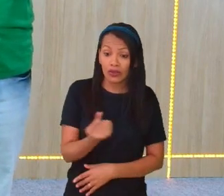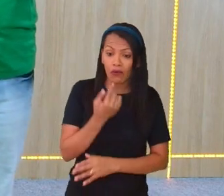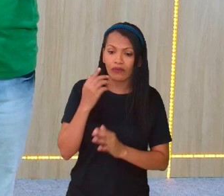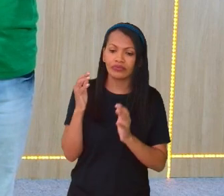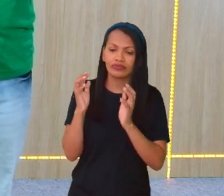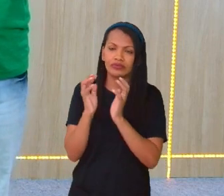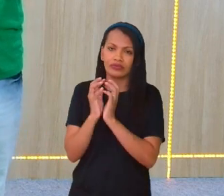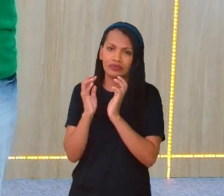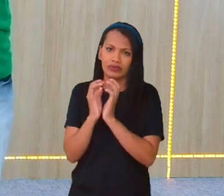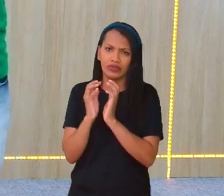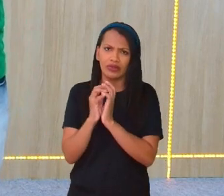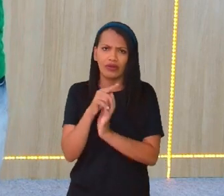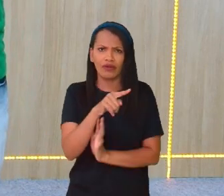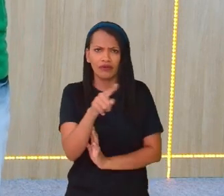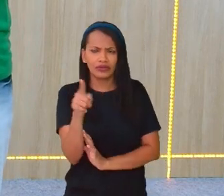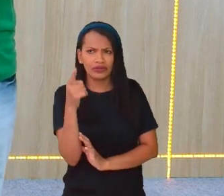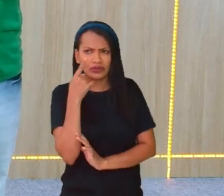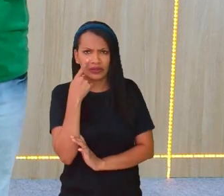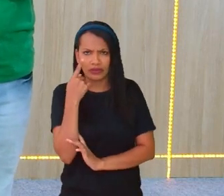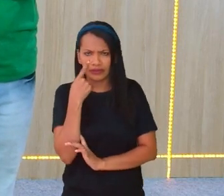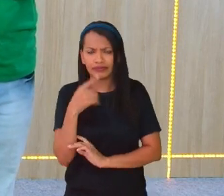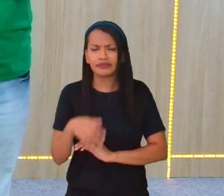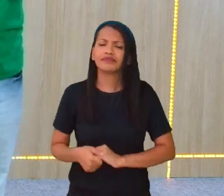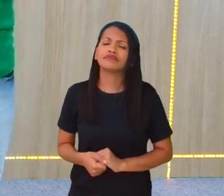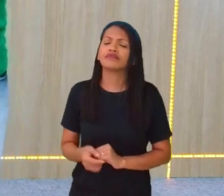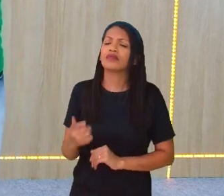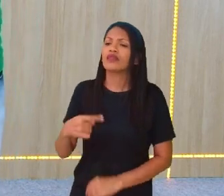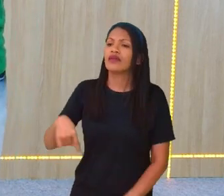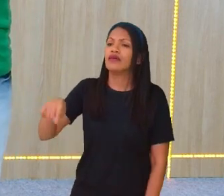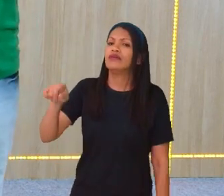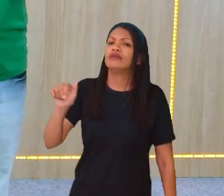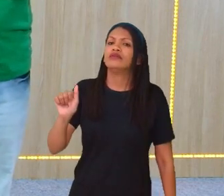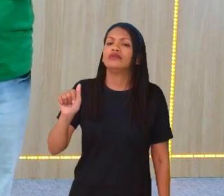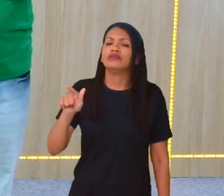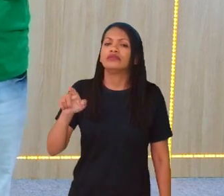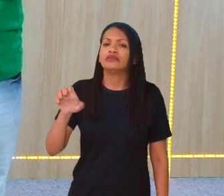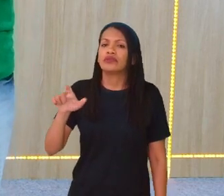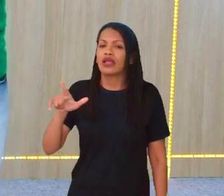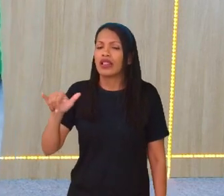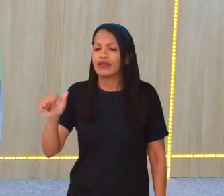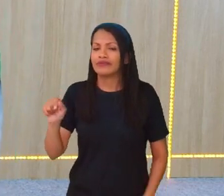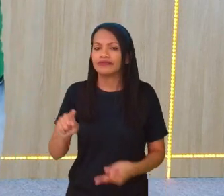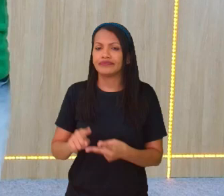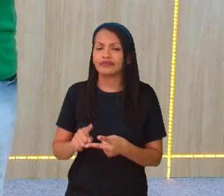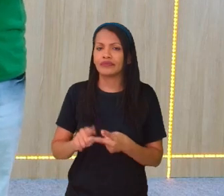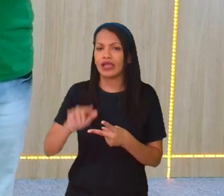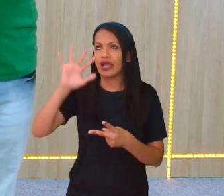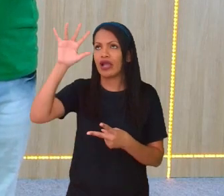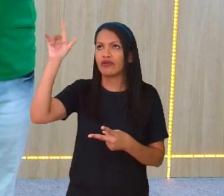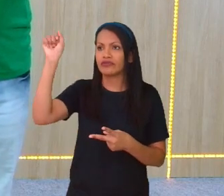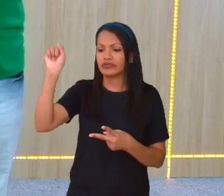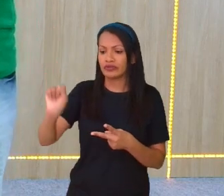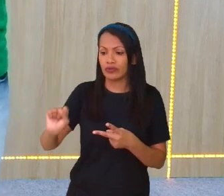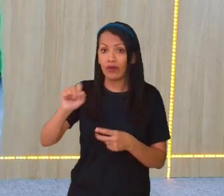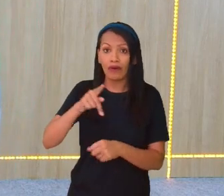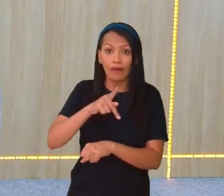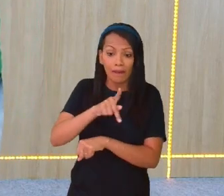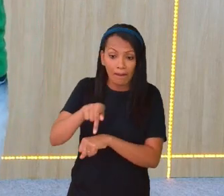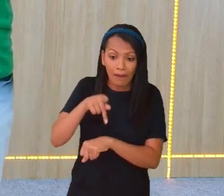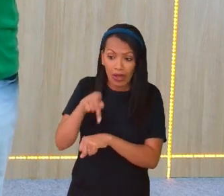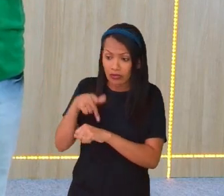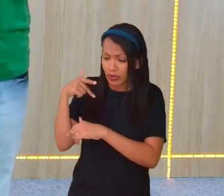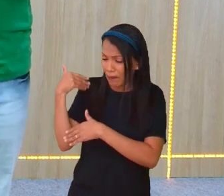do Recife. Quer dizer, se você for, por exemplo, Argélia, África do Sul, são países na